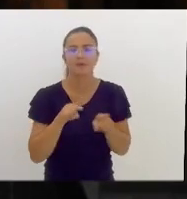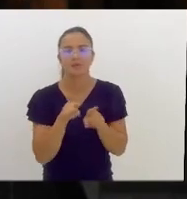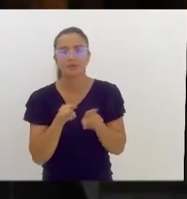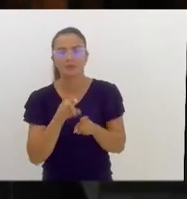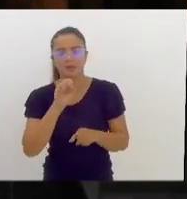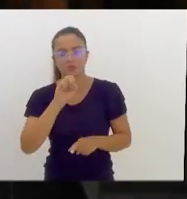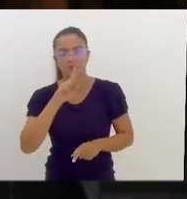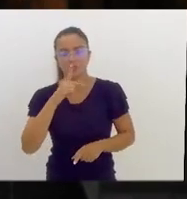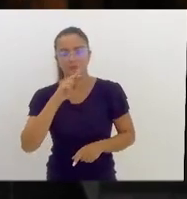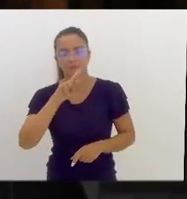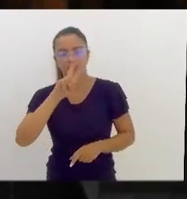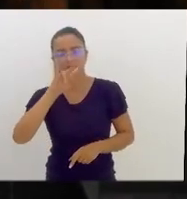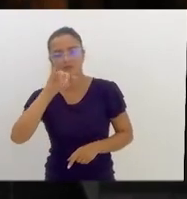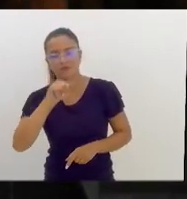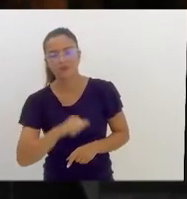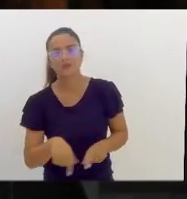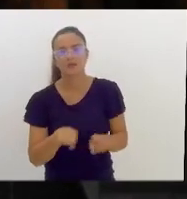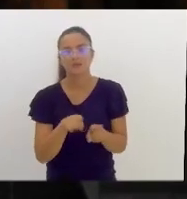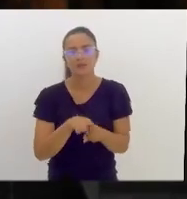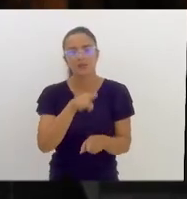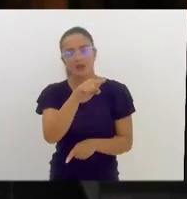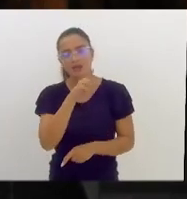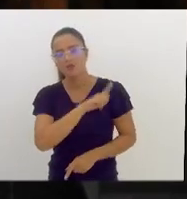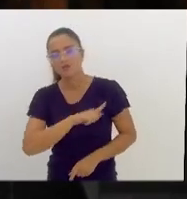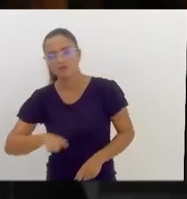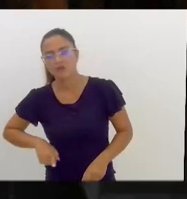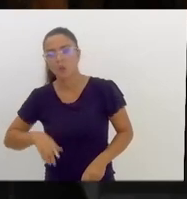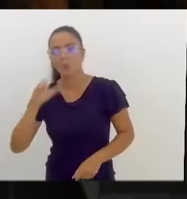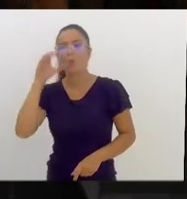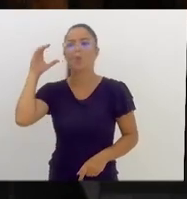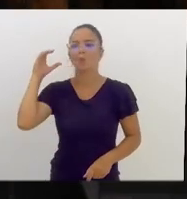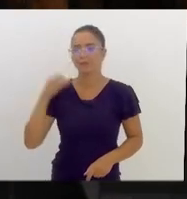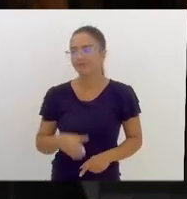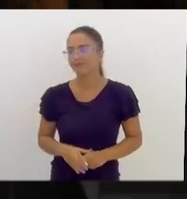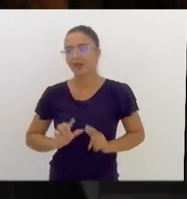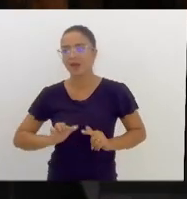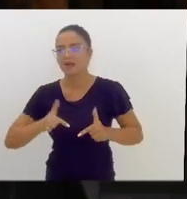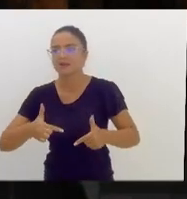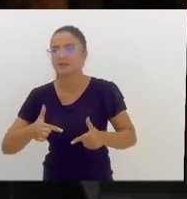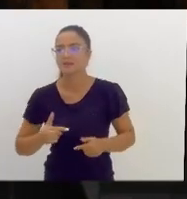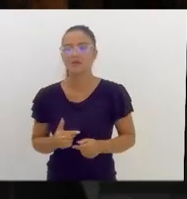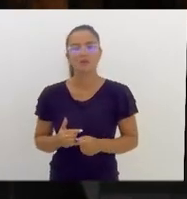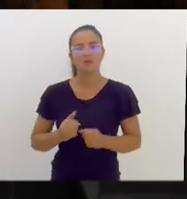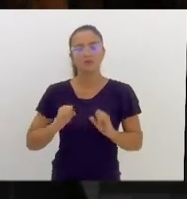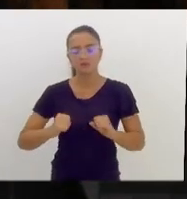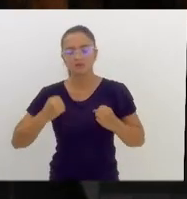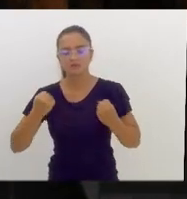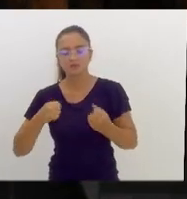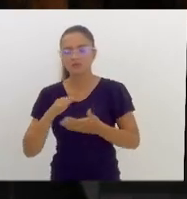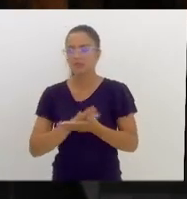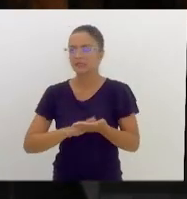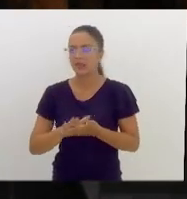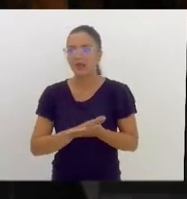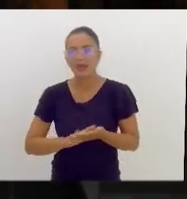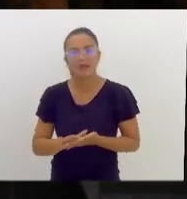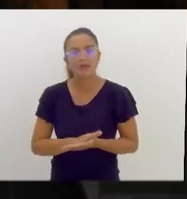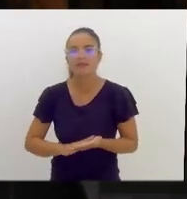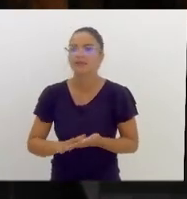essas omissões do governo Cláudio Castro no enfrentamento dessa